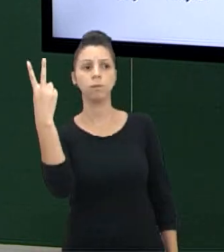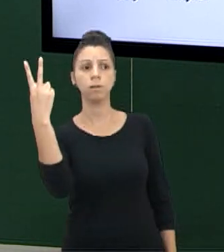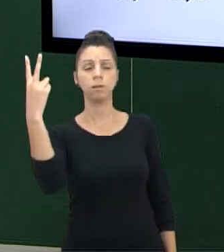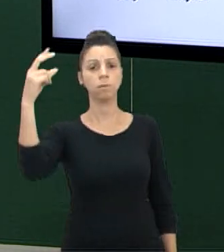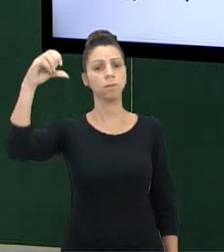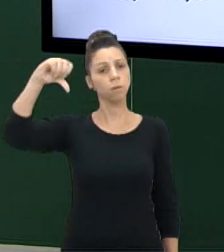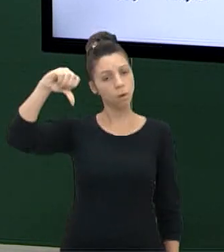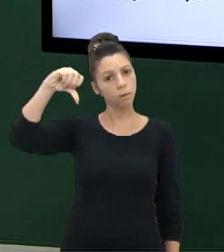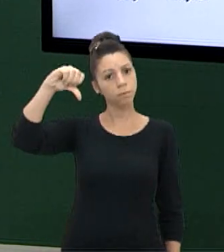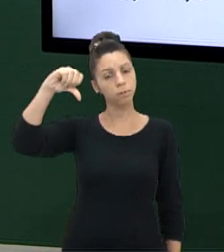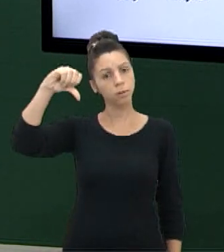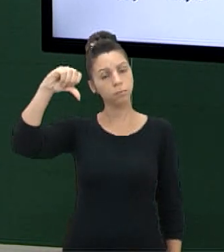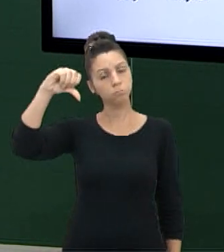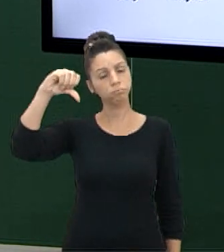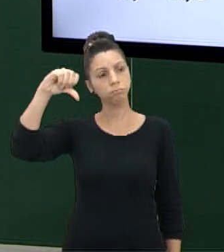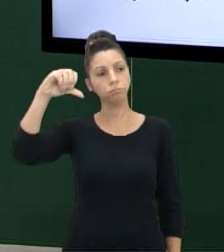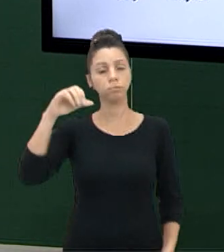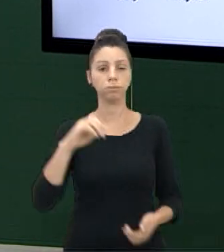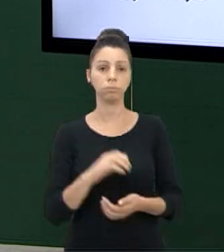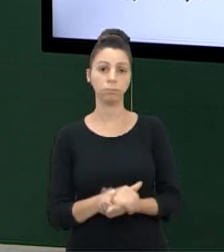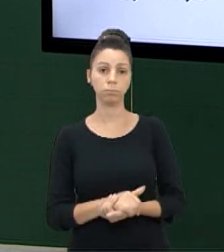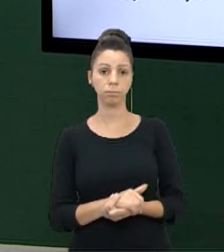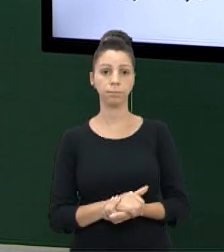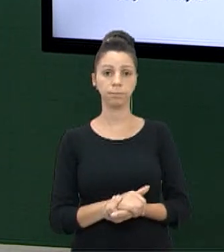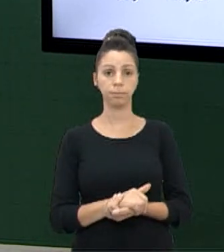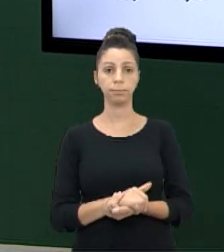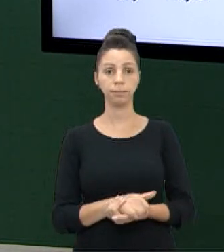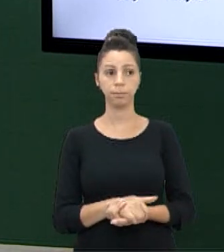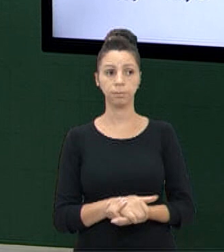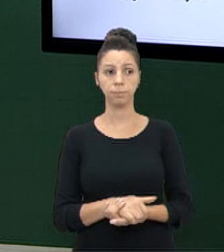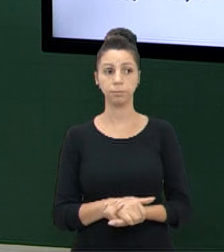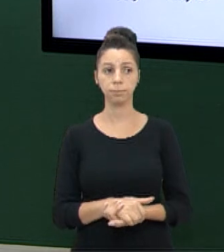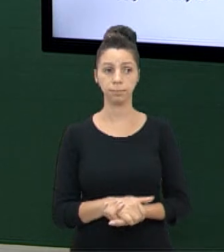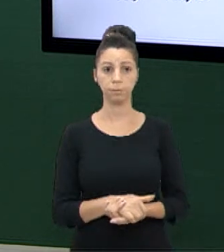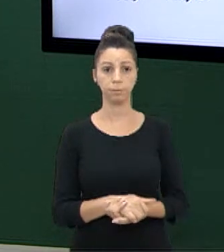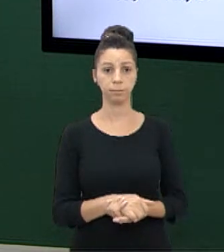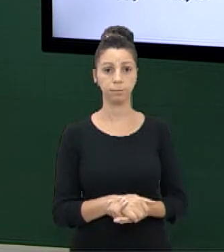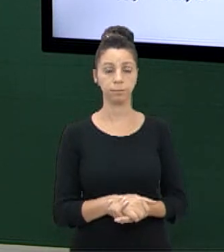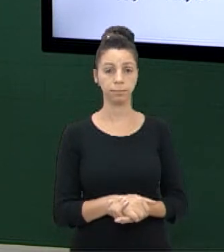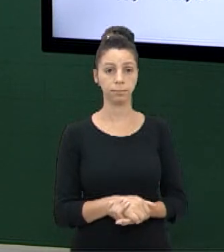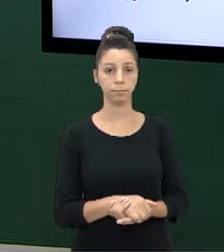tenho, quanto? 9 com 3, 12. Vai 1, quanto eu tenho?